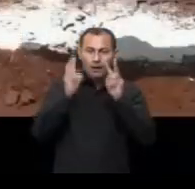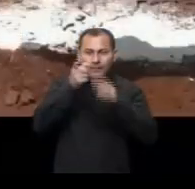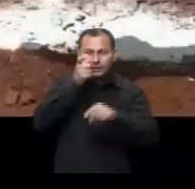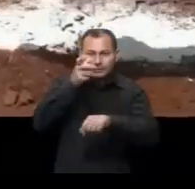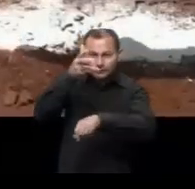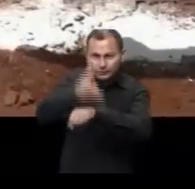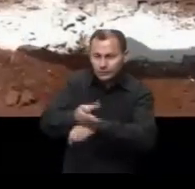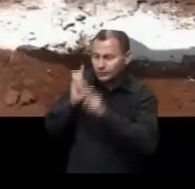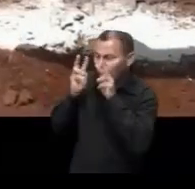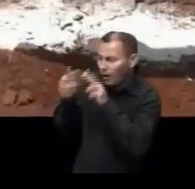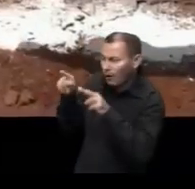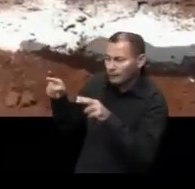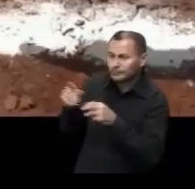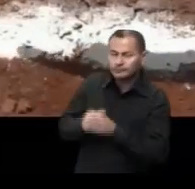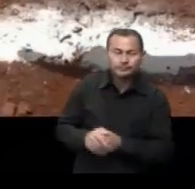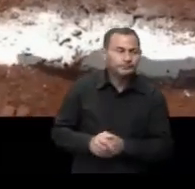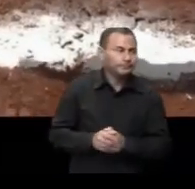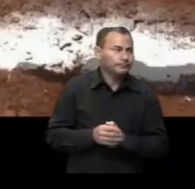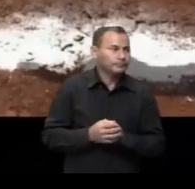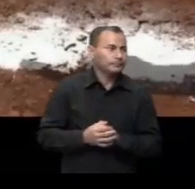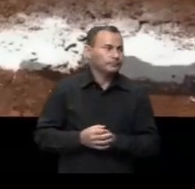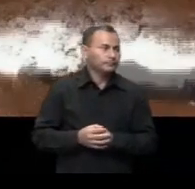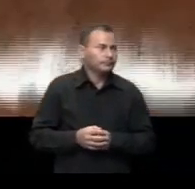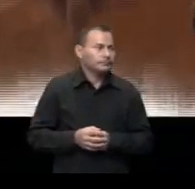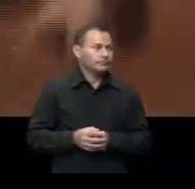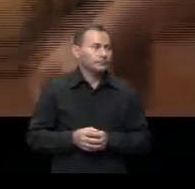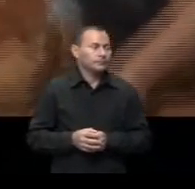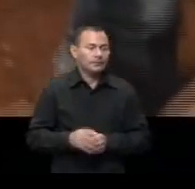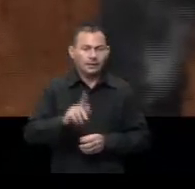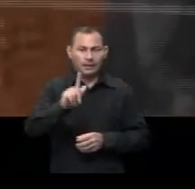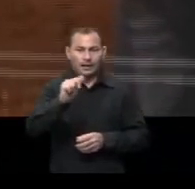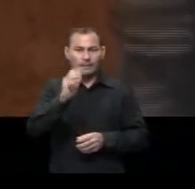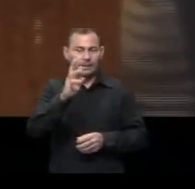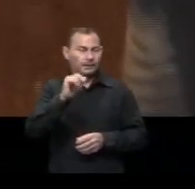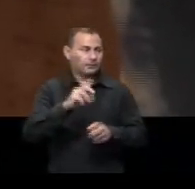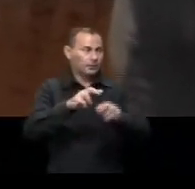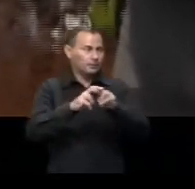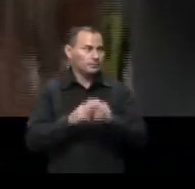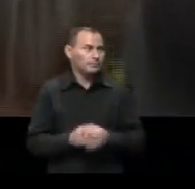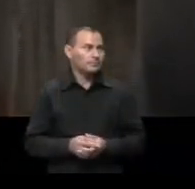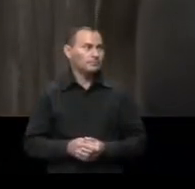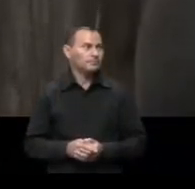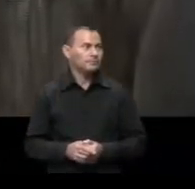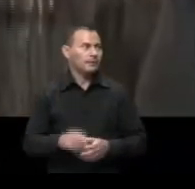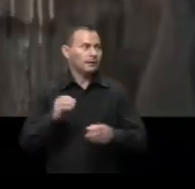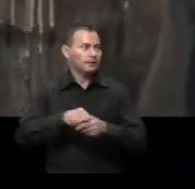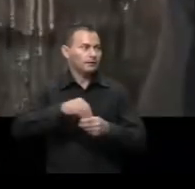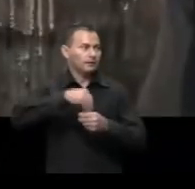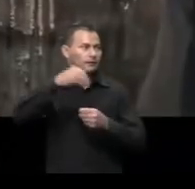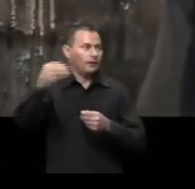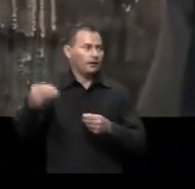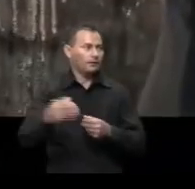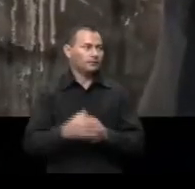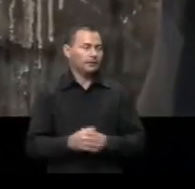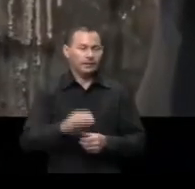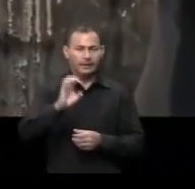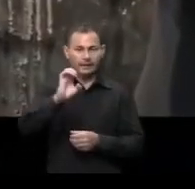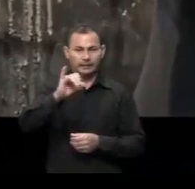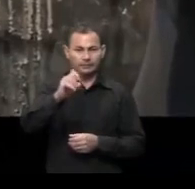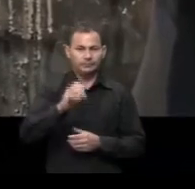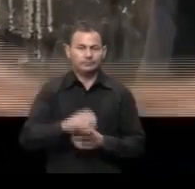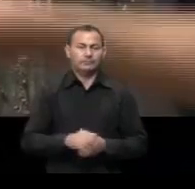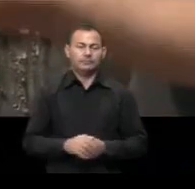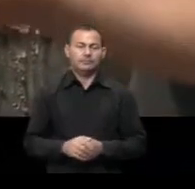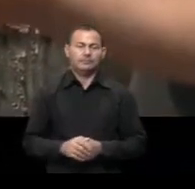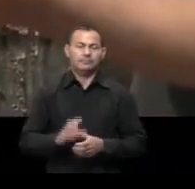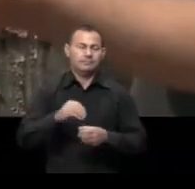lá para o vídeo? Então, olha lá. O gabarito acabou ficando fora, né, esse eixo. Então